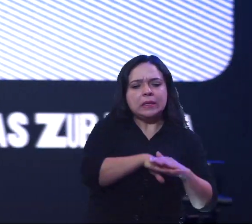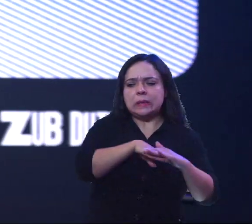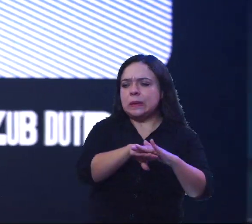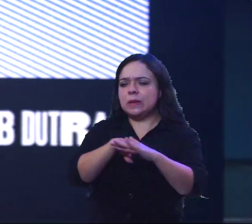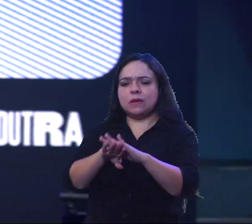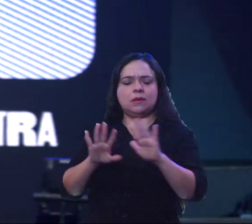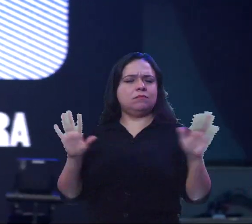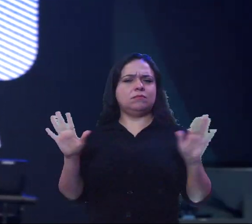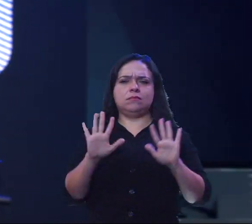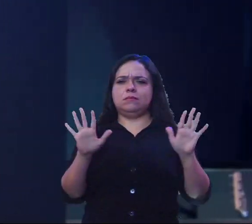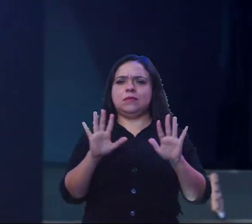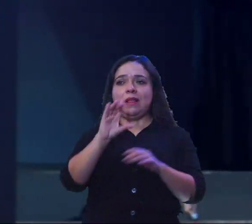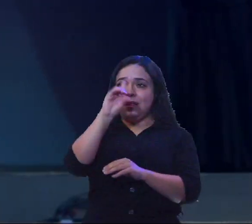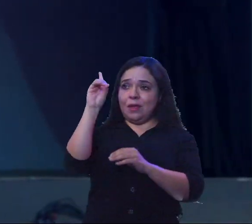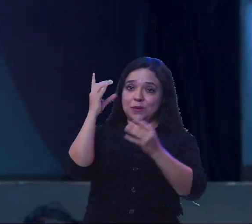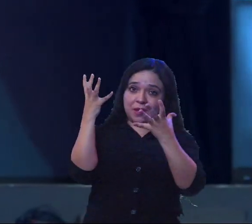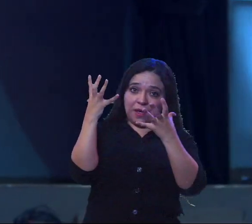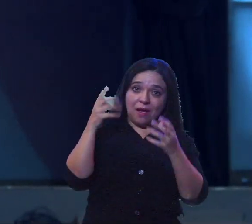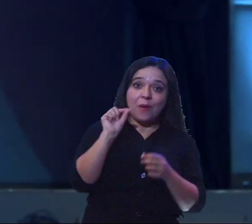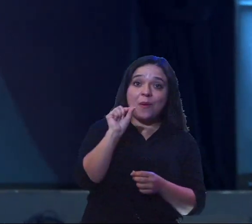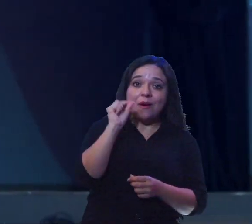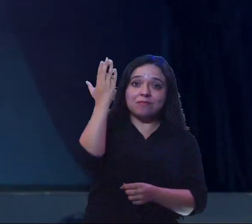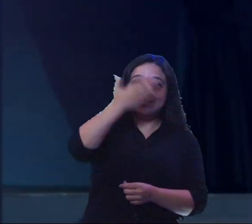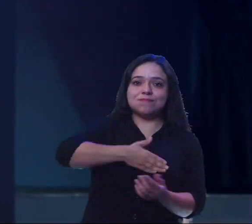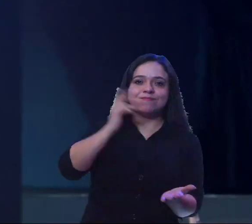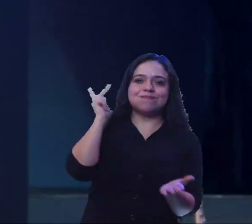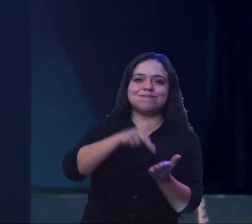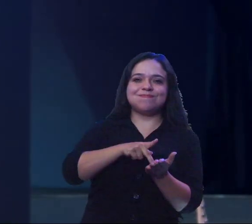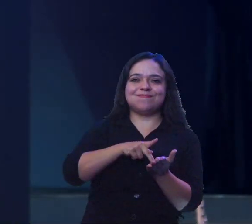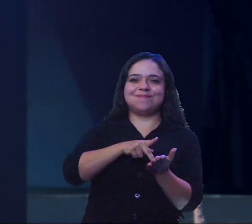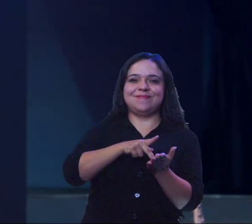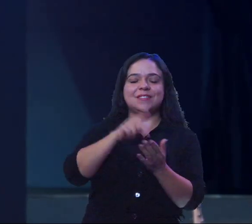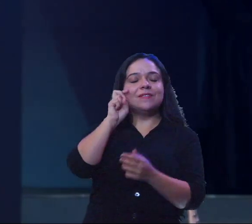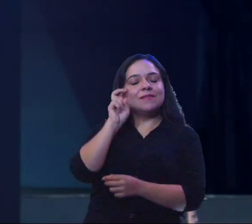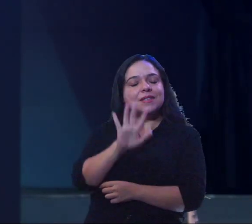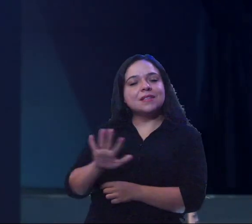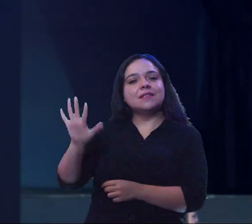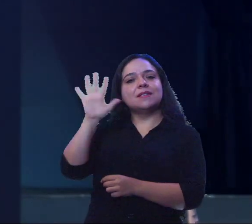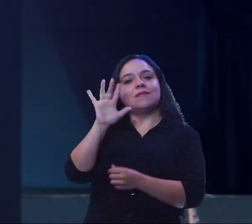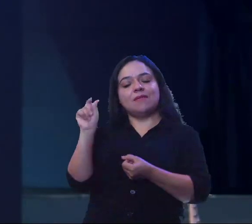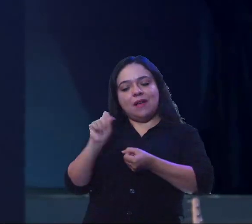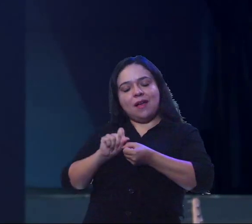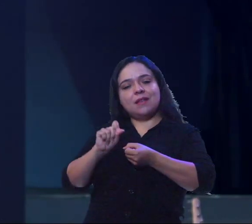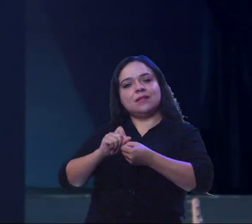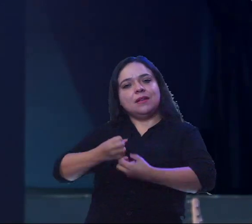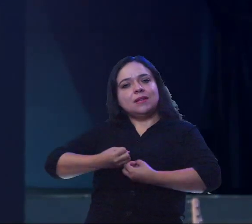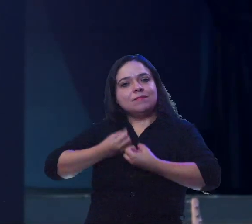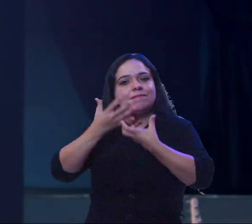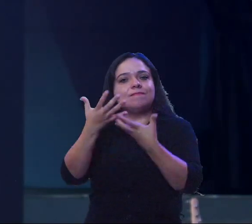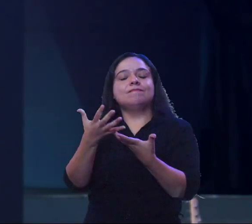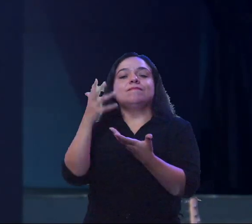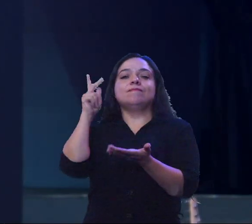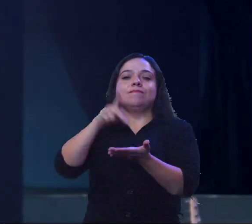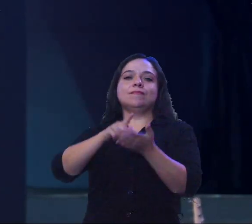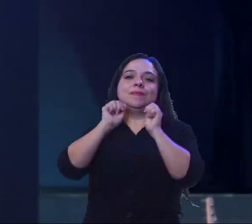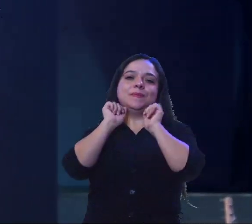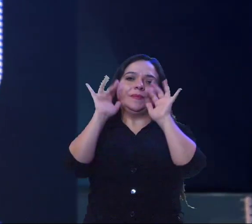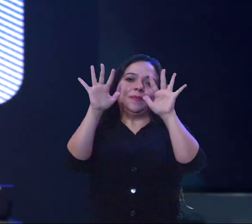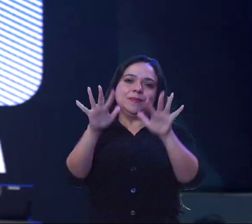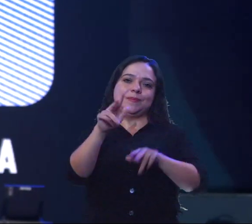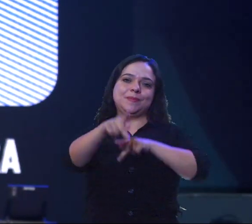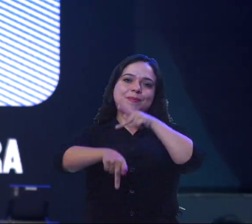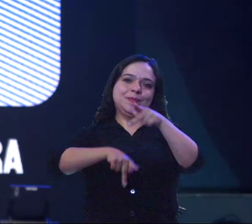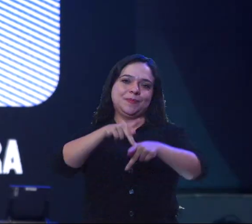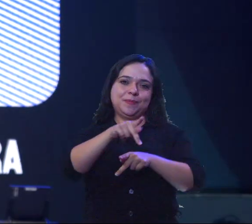lugares sonhos, desejos e visões que Ele já revelou, que Ele quer trazer à tona para que possa abençoar cada vez mais